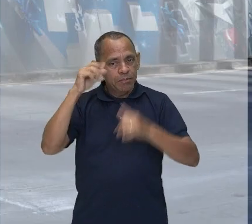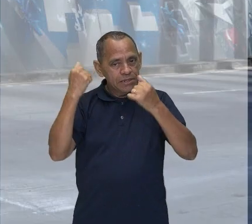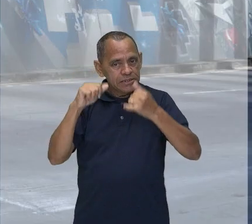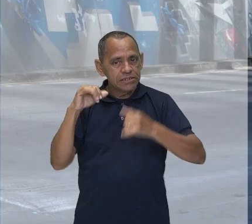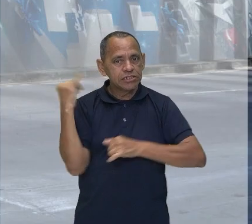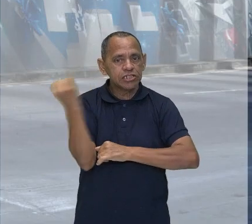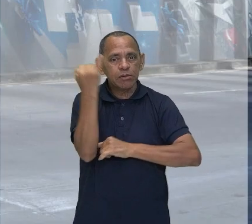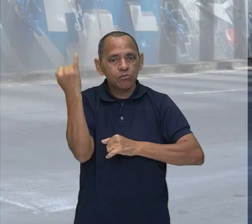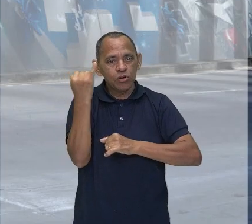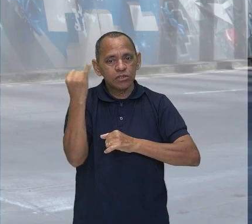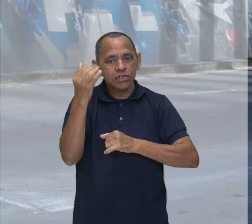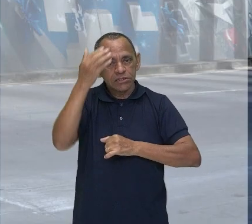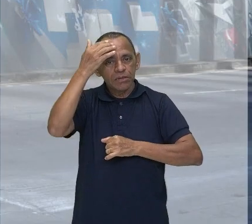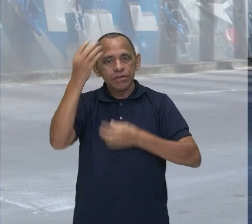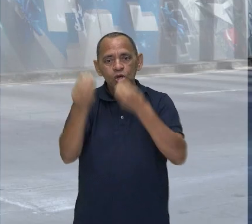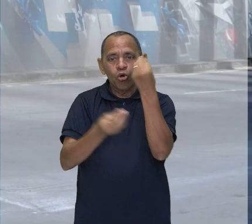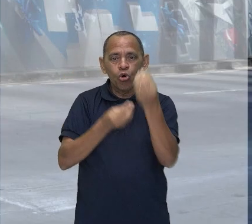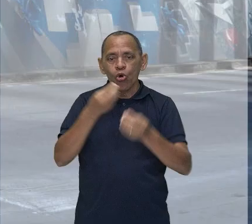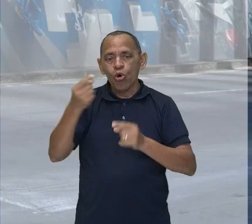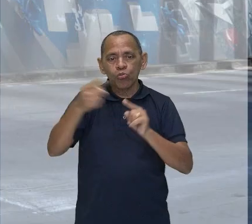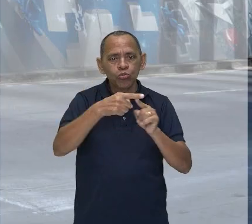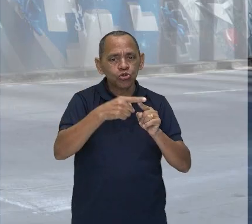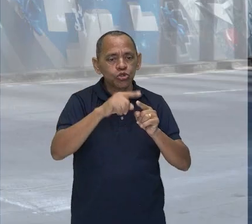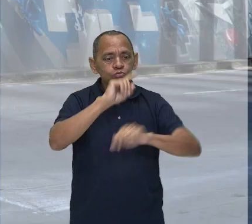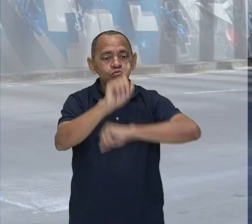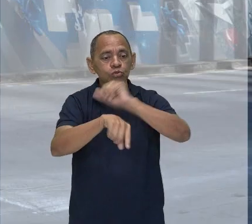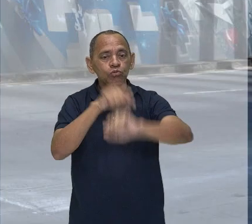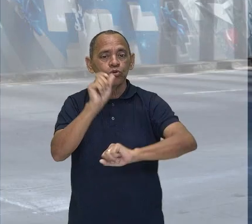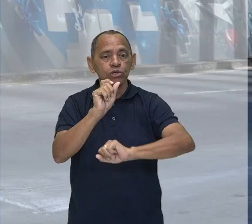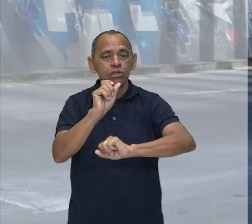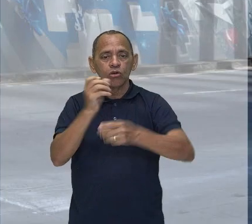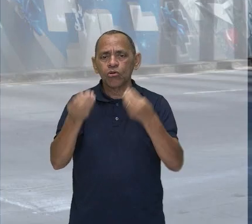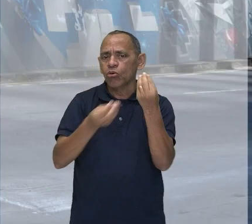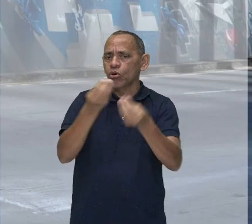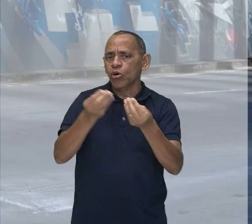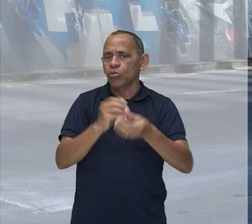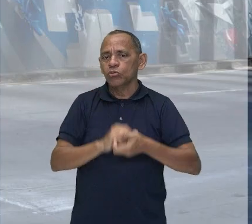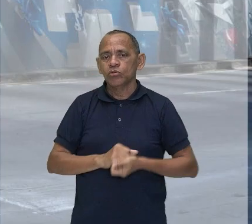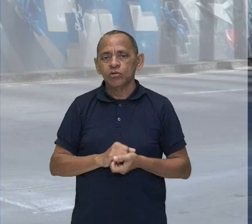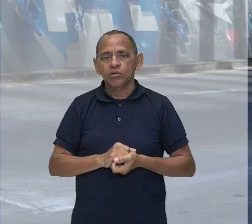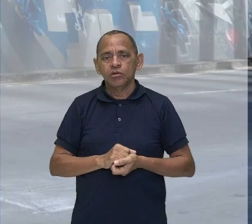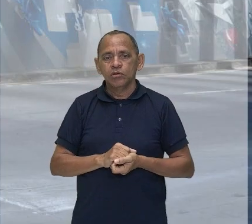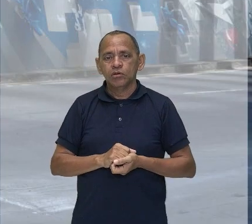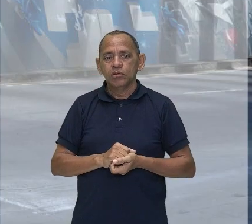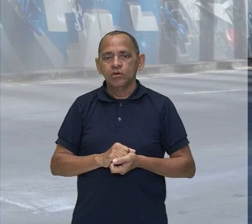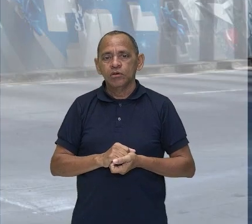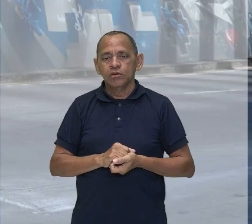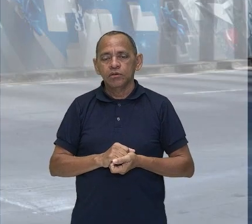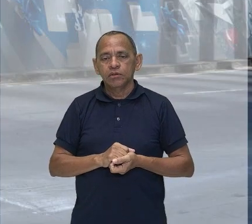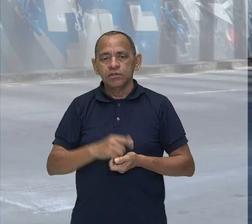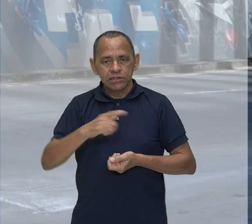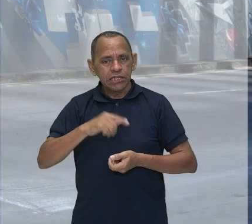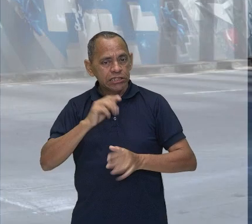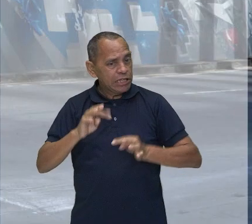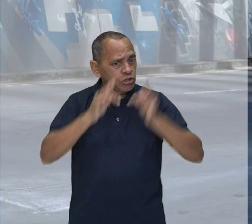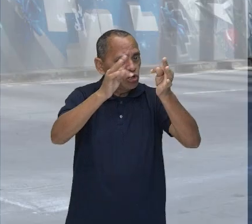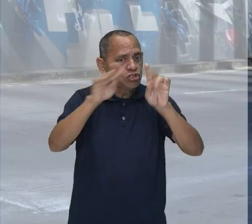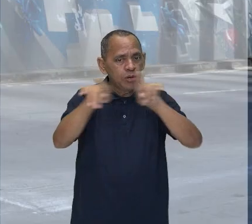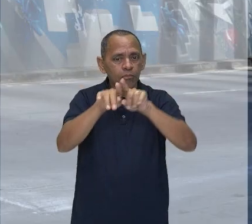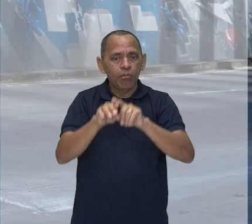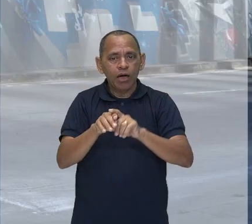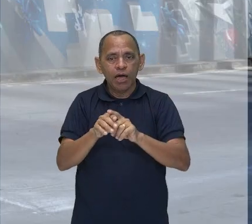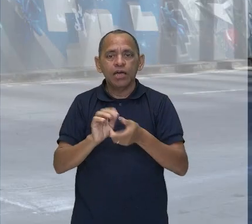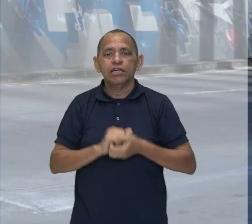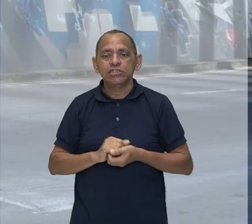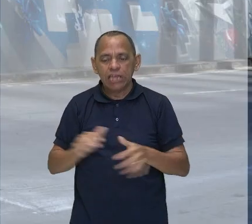saber de que forma nós vamos evoluir. Não adianta eu utilizar muita tecnologia, mas acabar com os nossos recursos naturais, acabar com